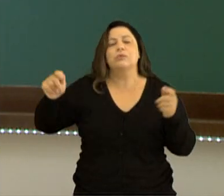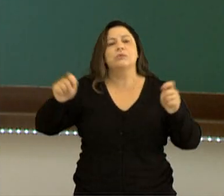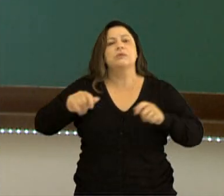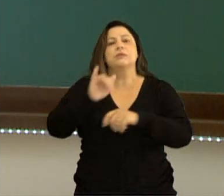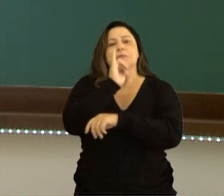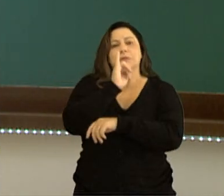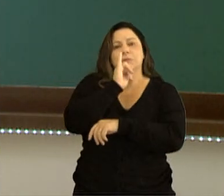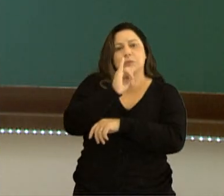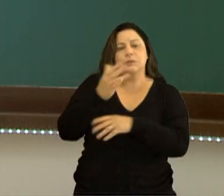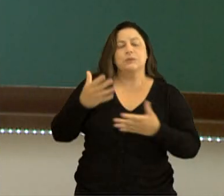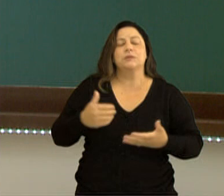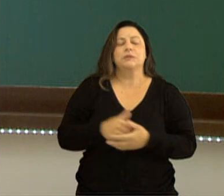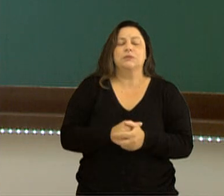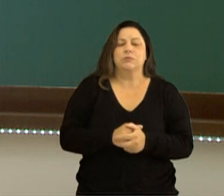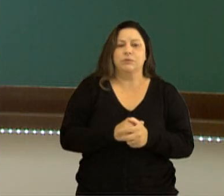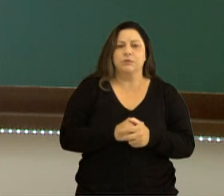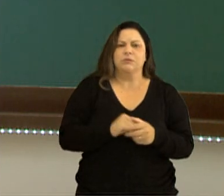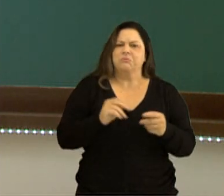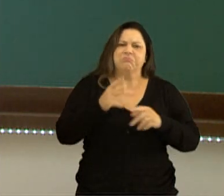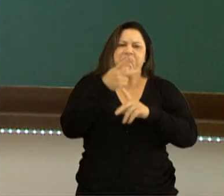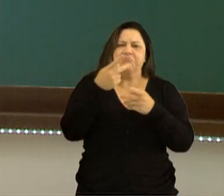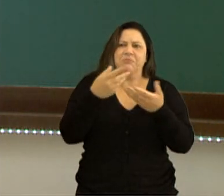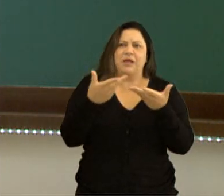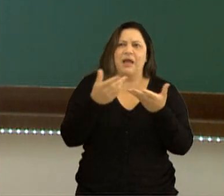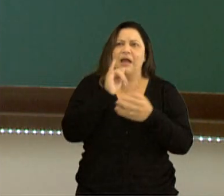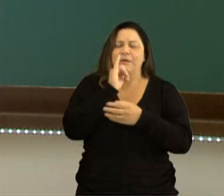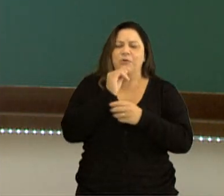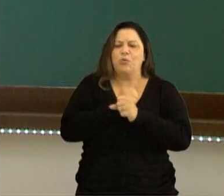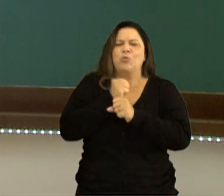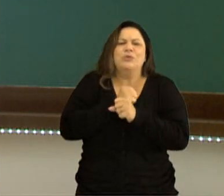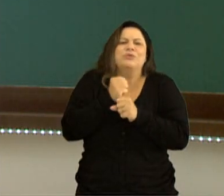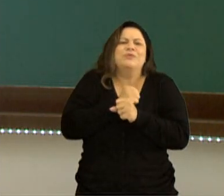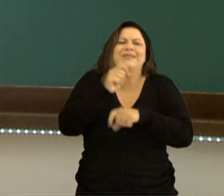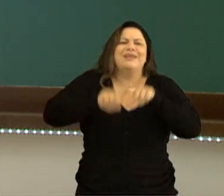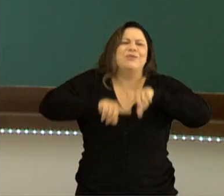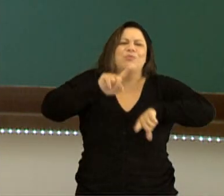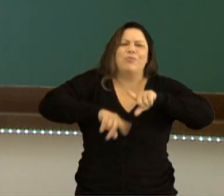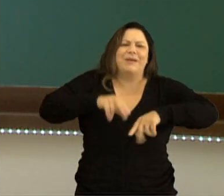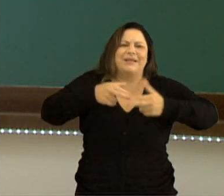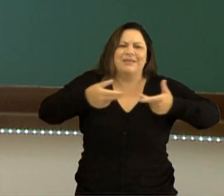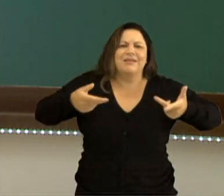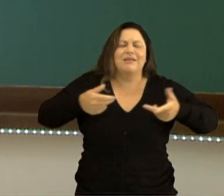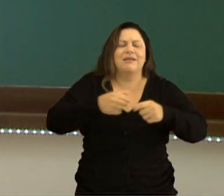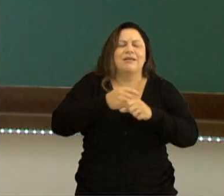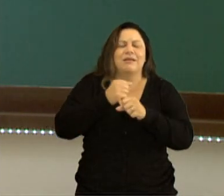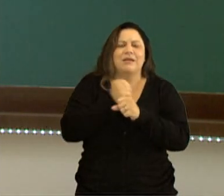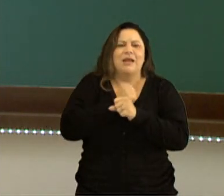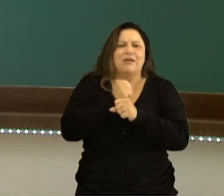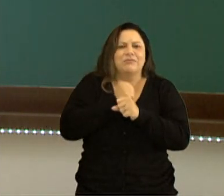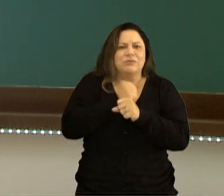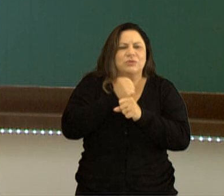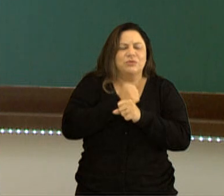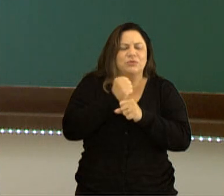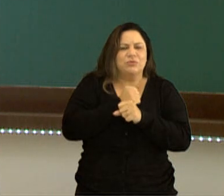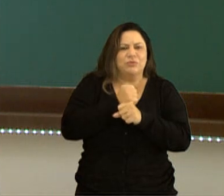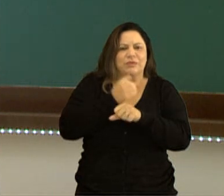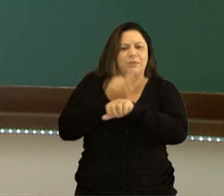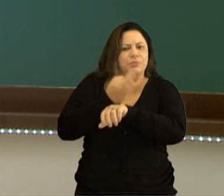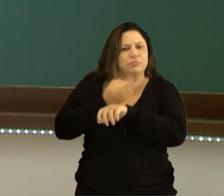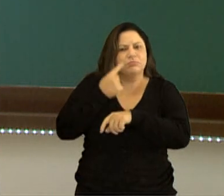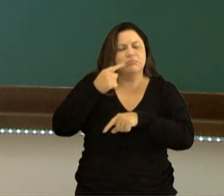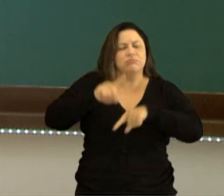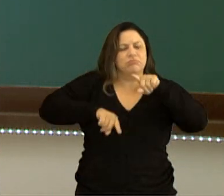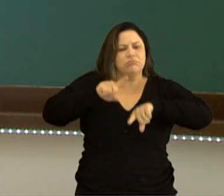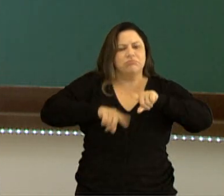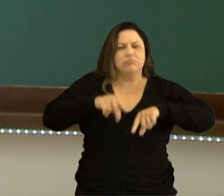a conformidade de peças, por exemplo, duração de materiais, que quando você vai comprar um equipamento